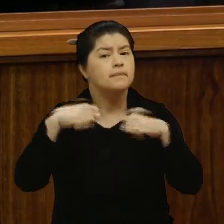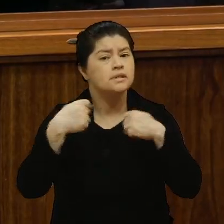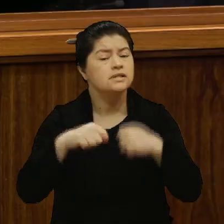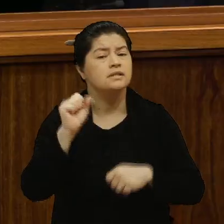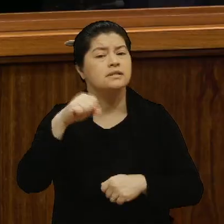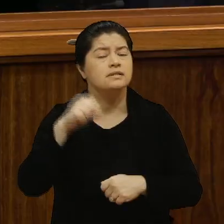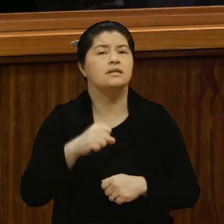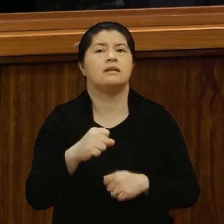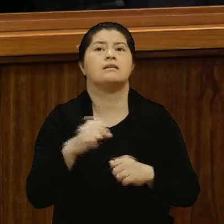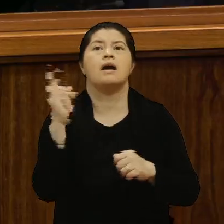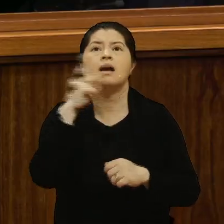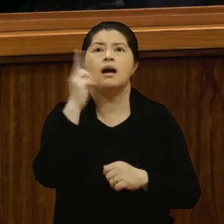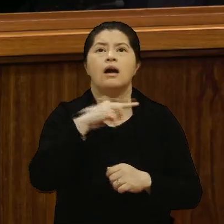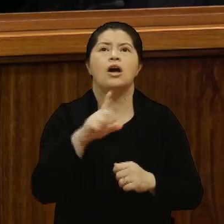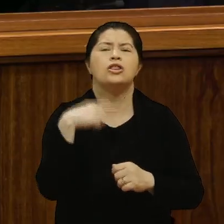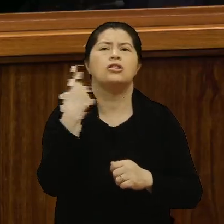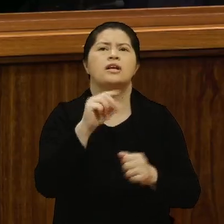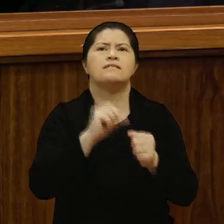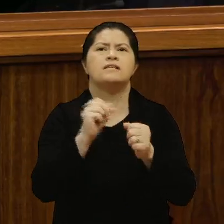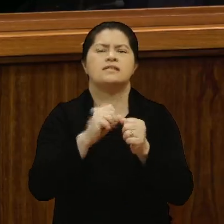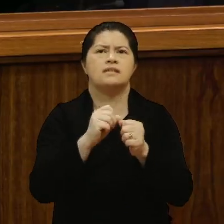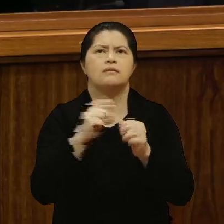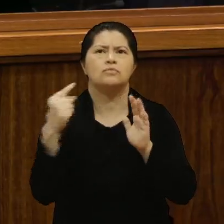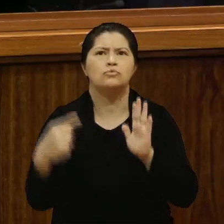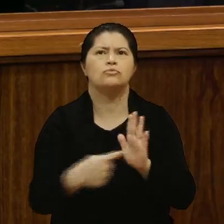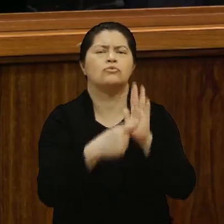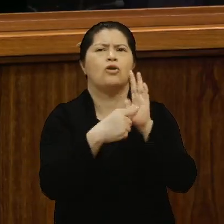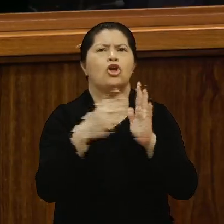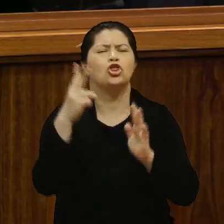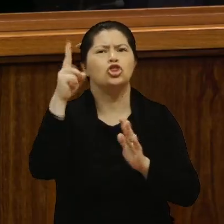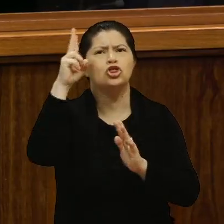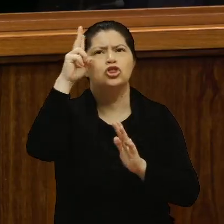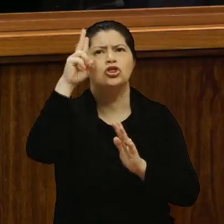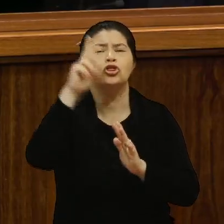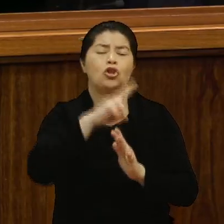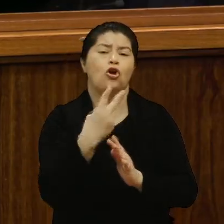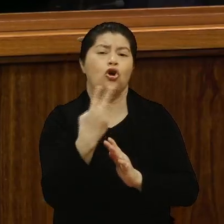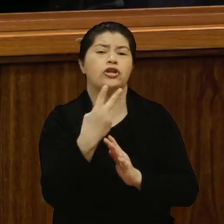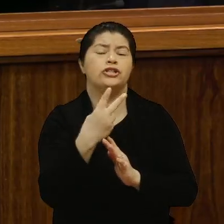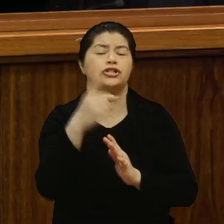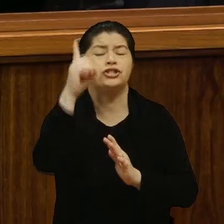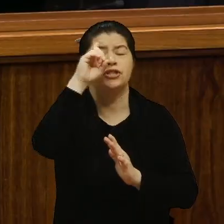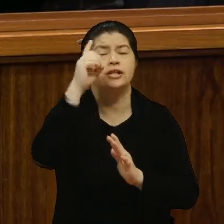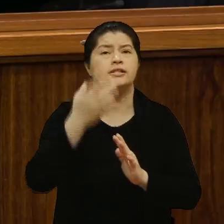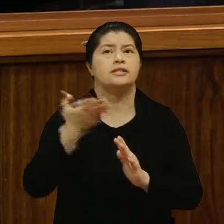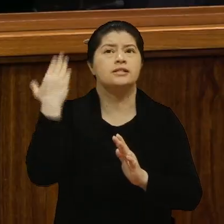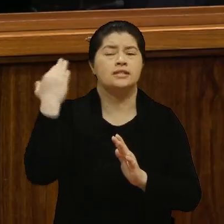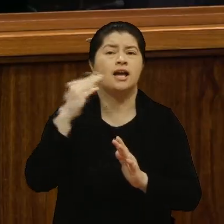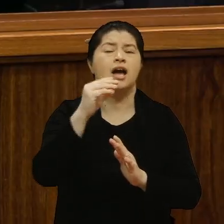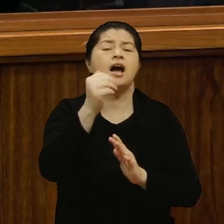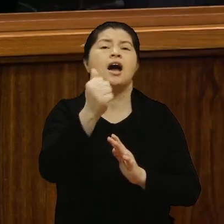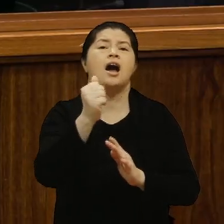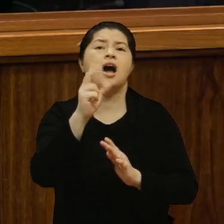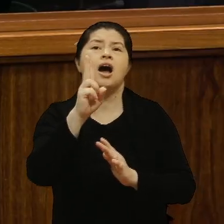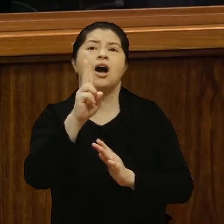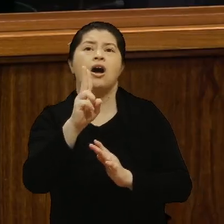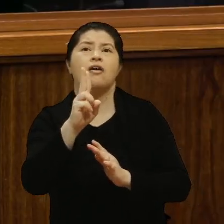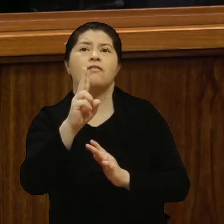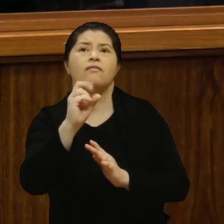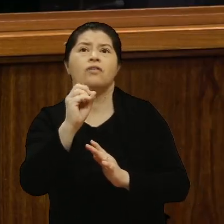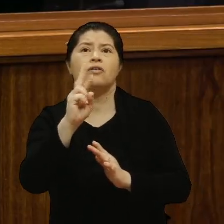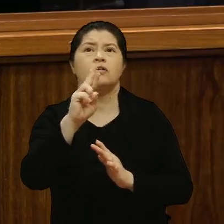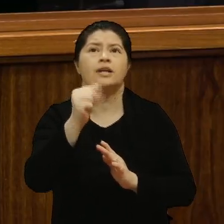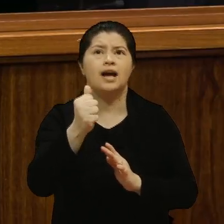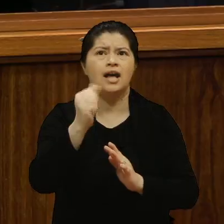urgência. Nós fizemos uma denúncia há 2 dias aqui sobre essa questão do Alvorada. Eu falei,